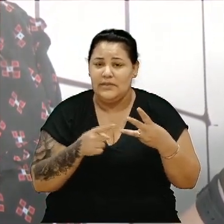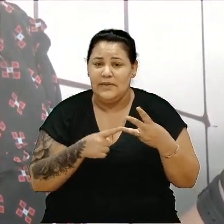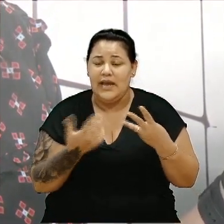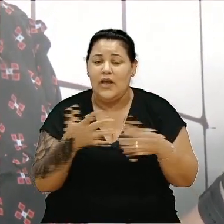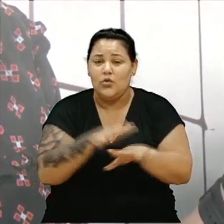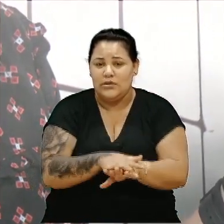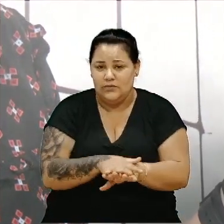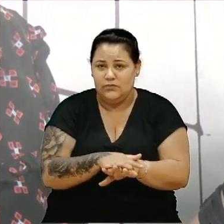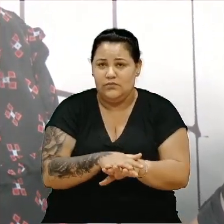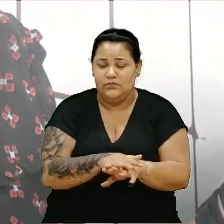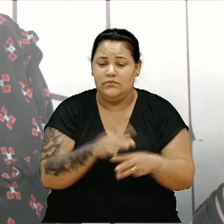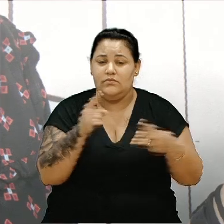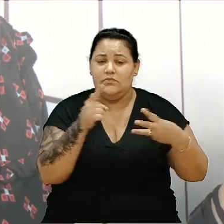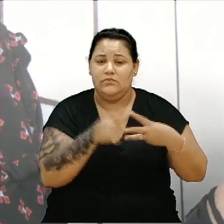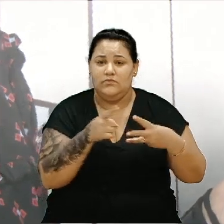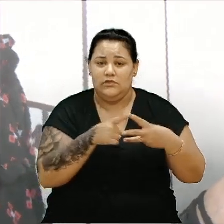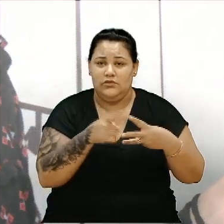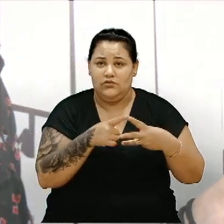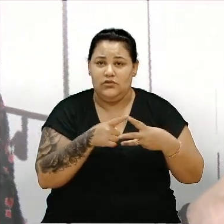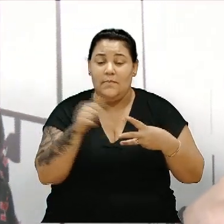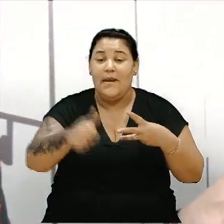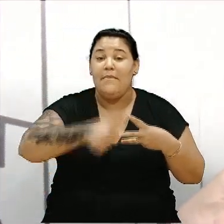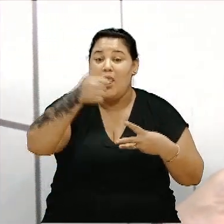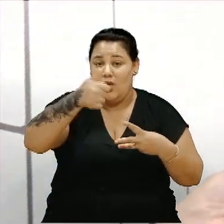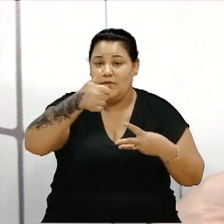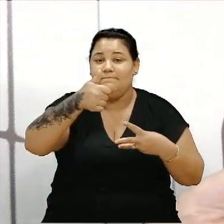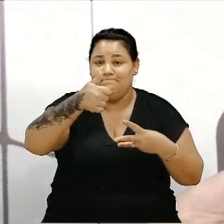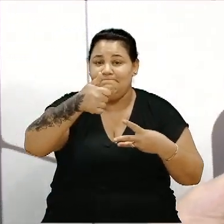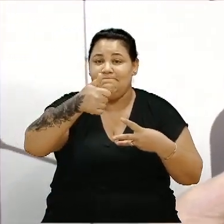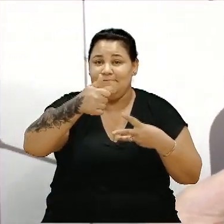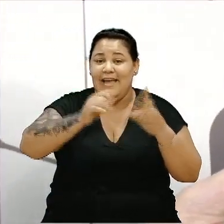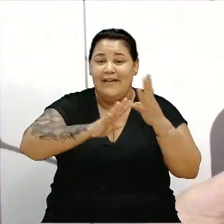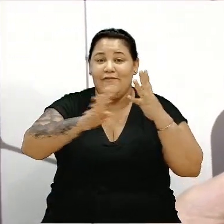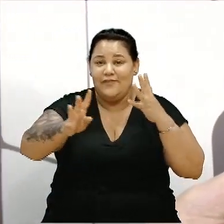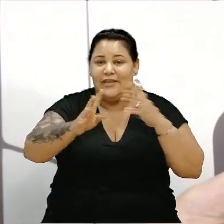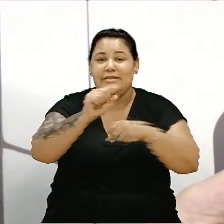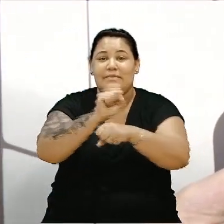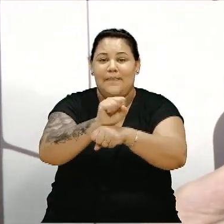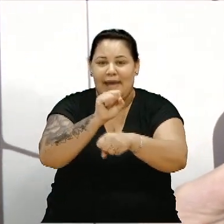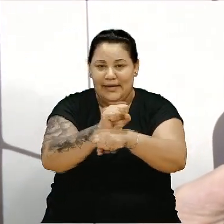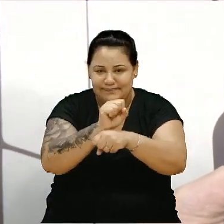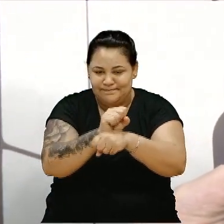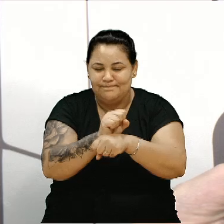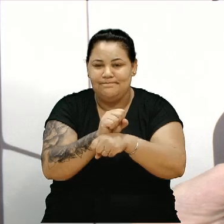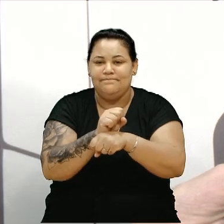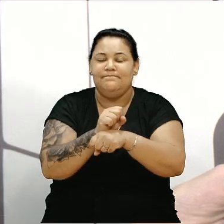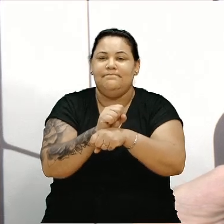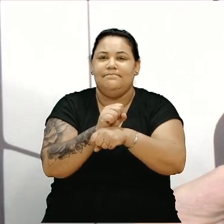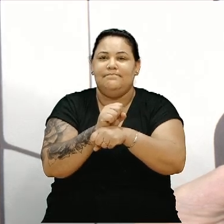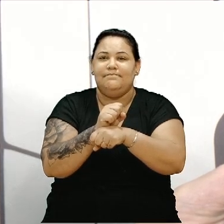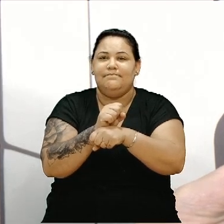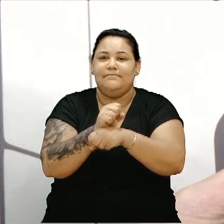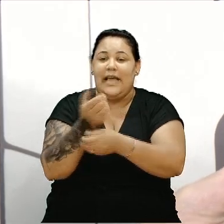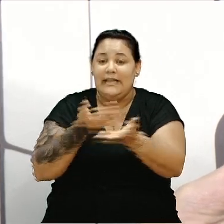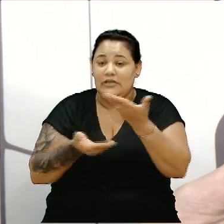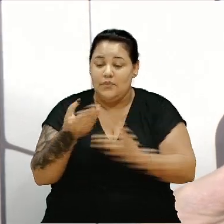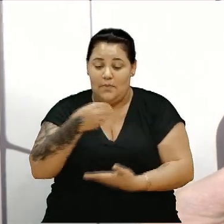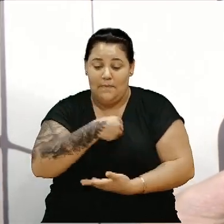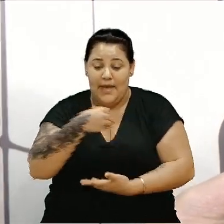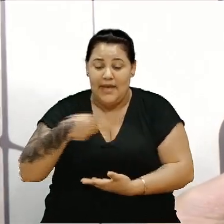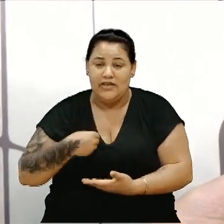inclusão. A parte da saúde é para melhorar as listas, né, de espera de consultas, exames